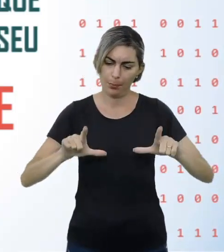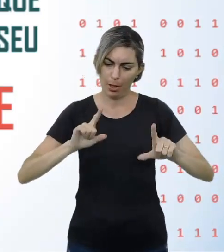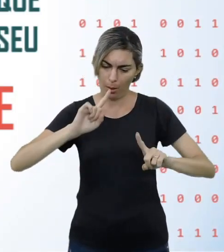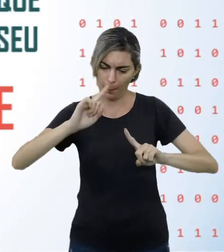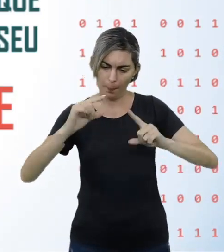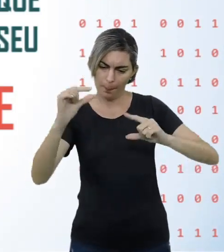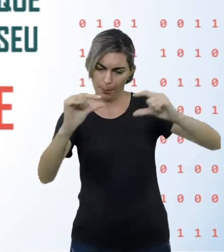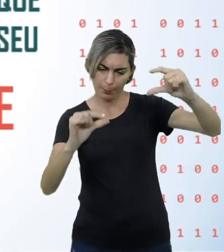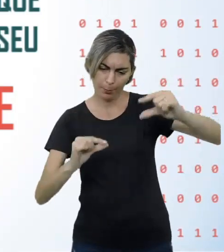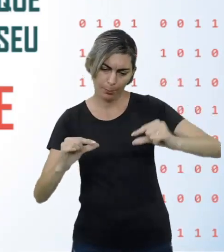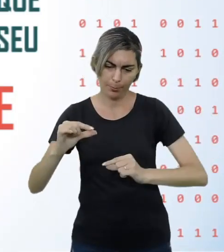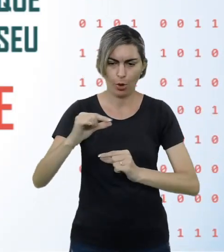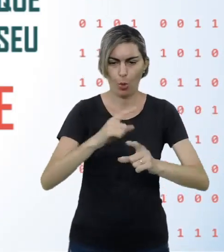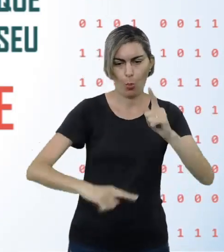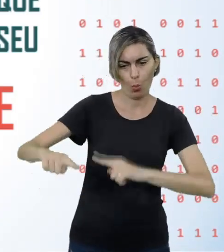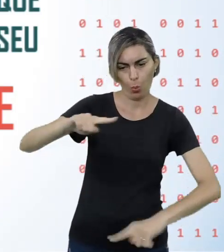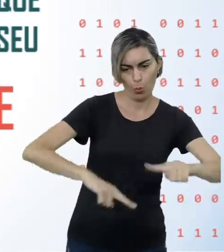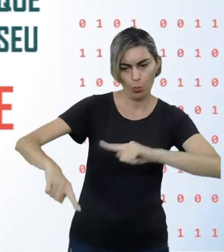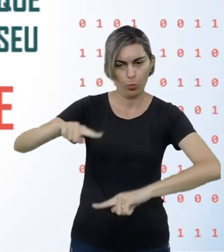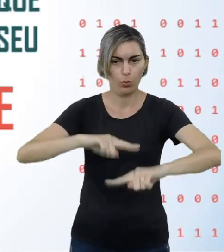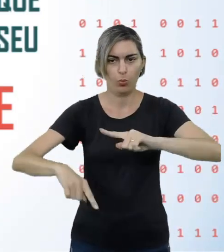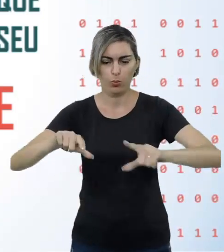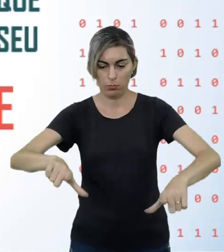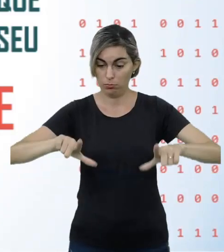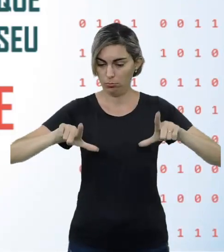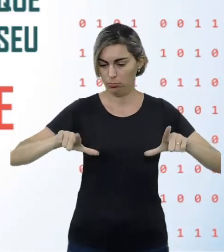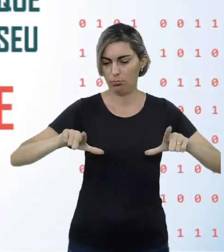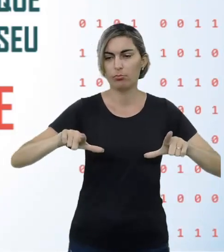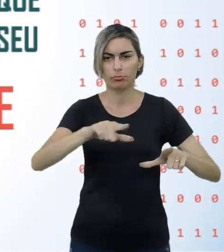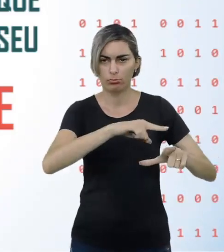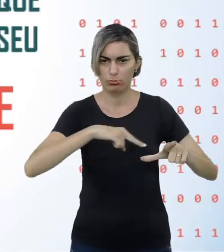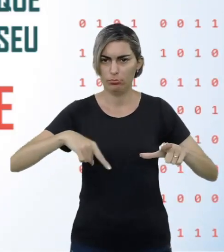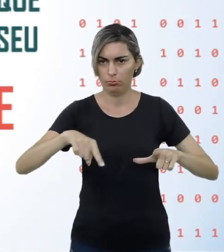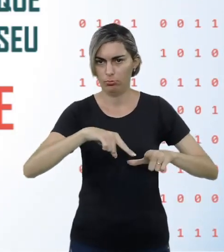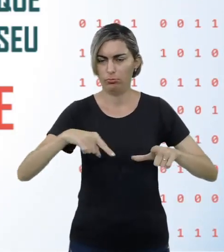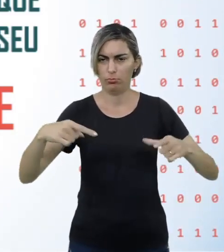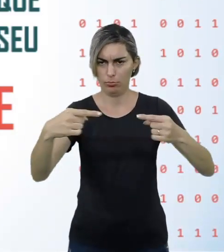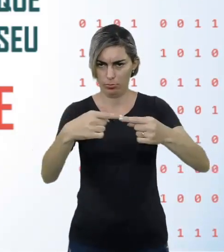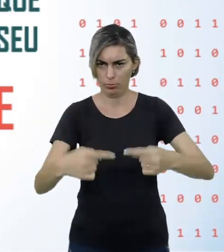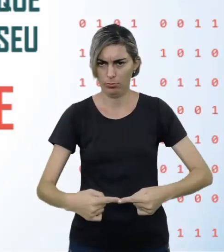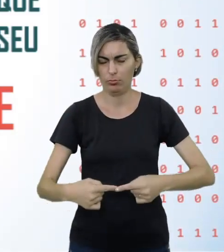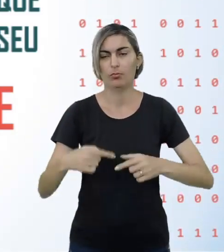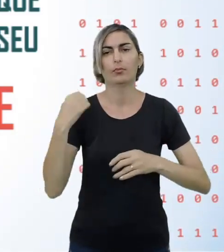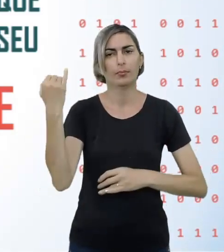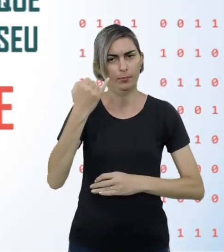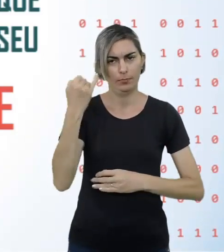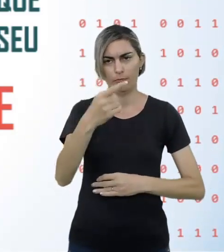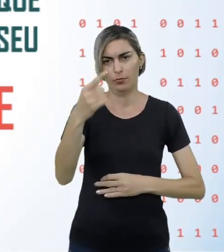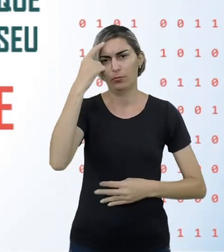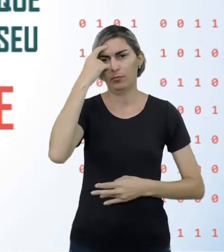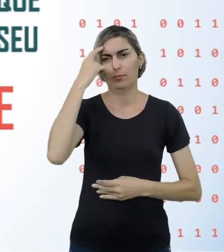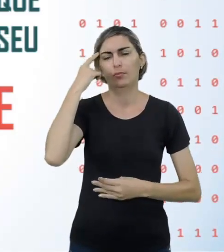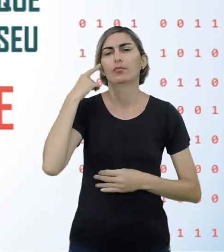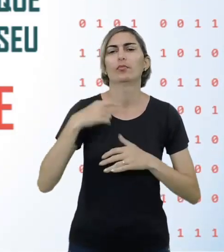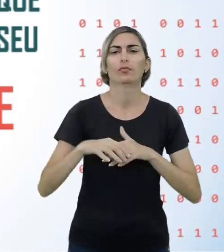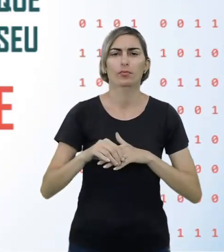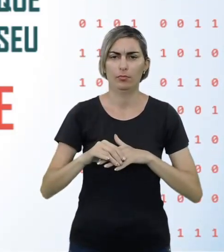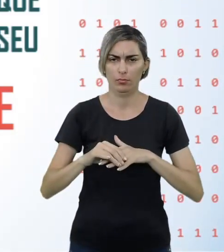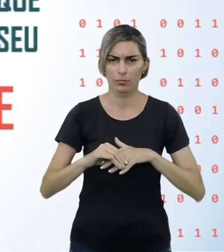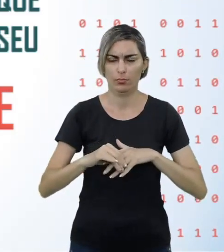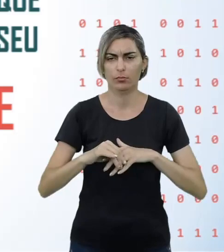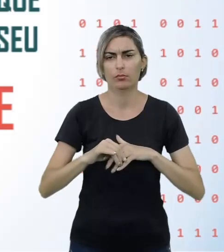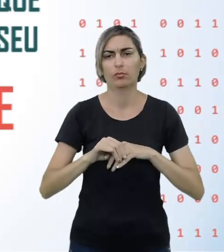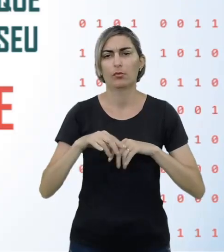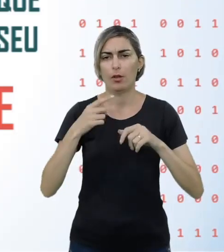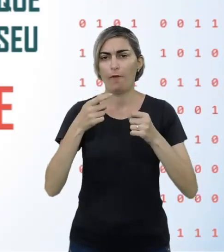nós criamos uma série de comandos para controlar a placa e todos aqueles periféricos conectados a ela. É importante vocês terem em mente que quando a gente fala do Arduino, a